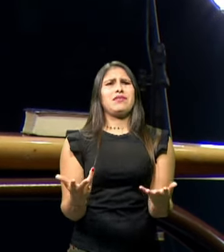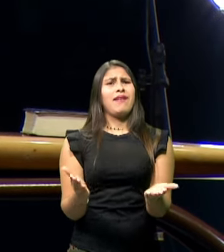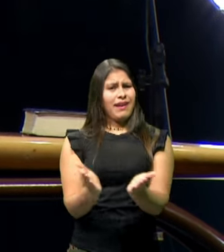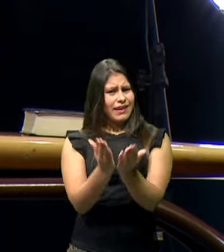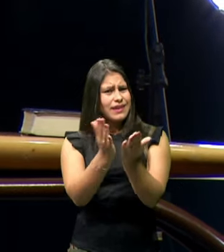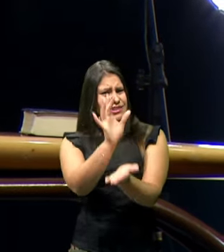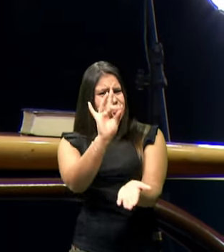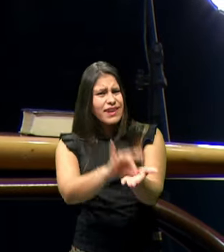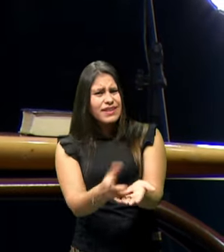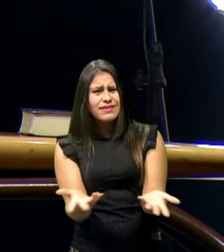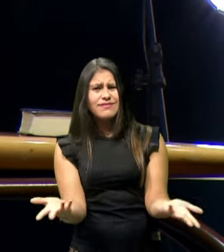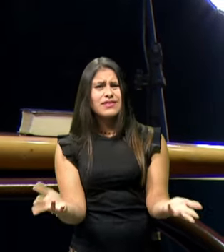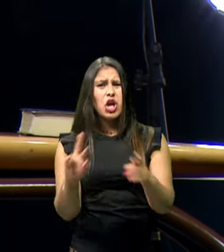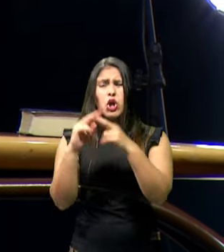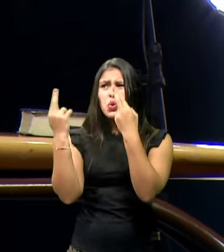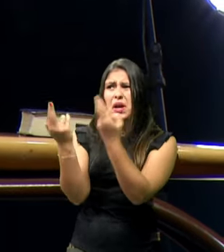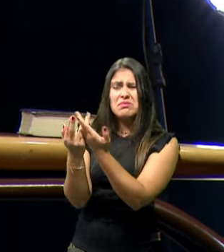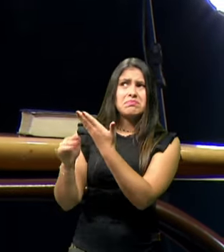não trabalha no reino,